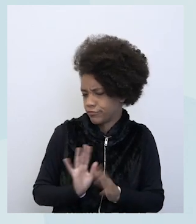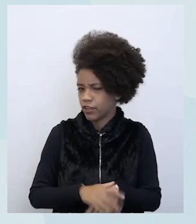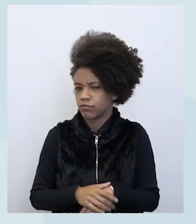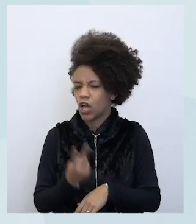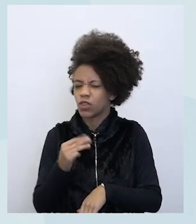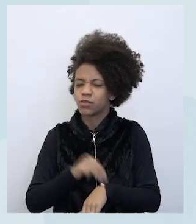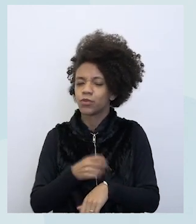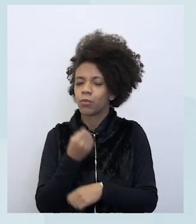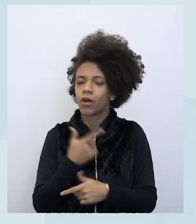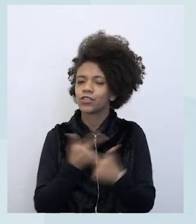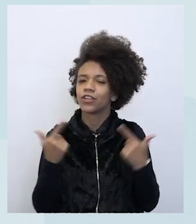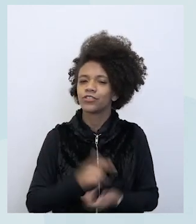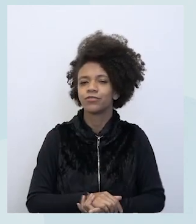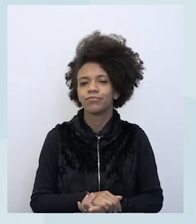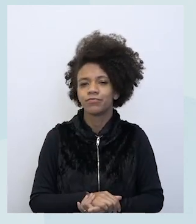boa sorte!